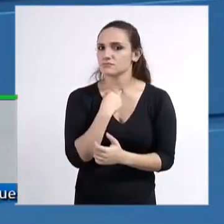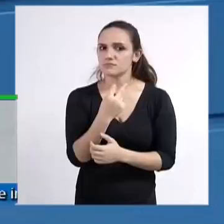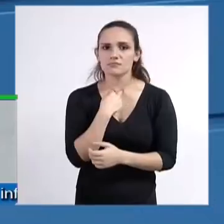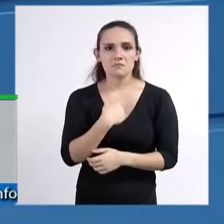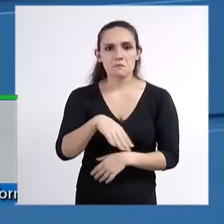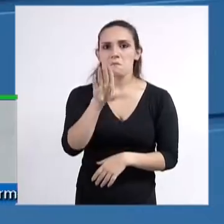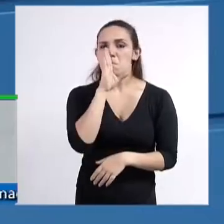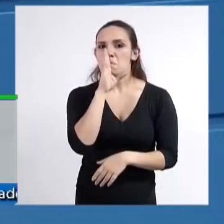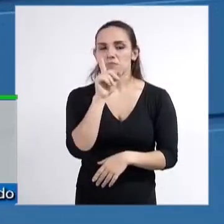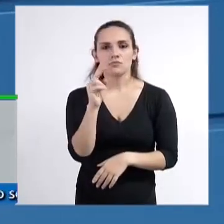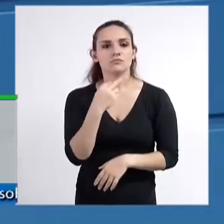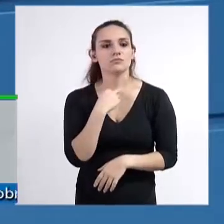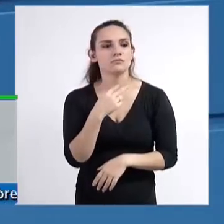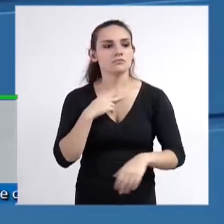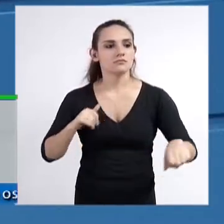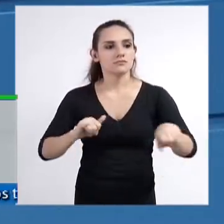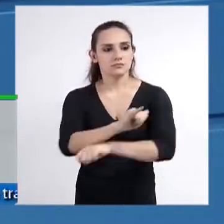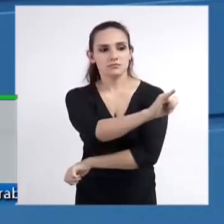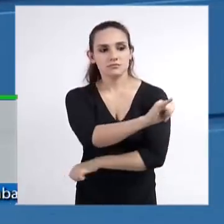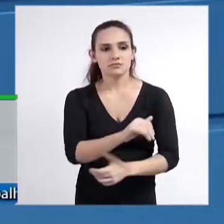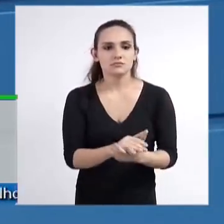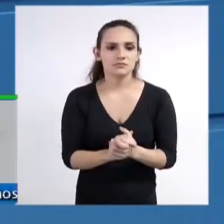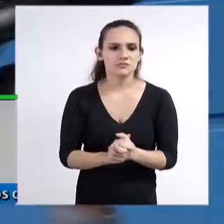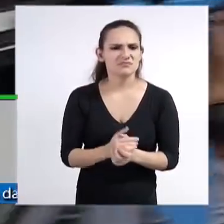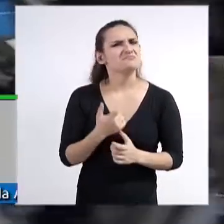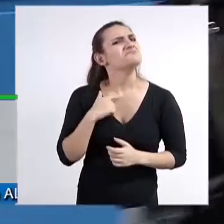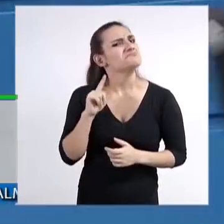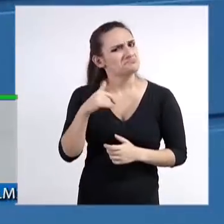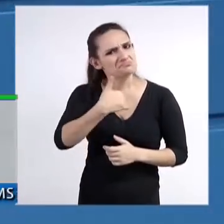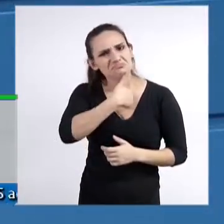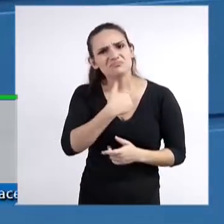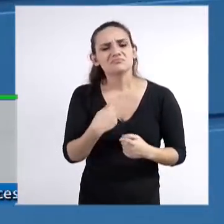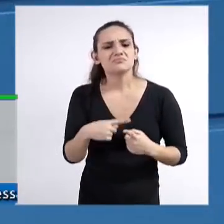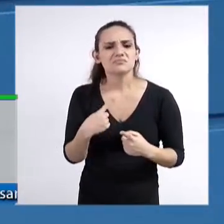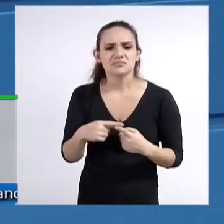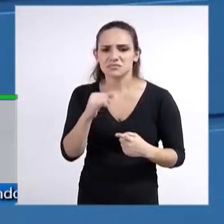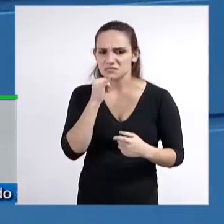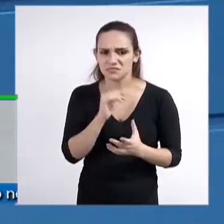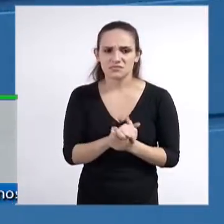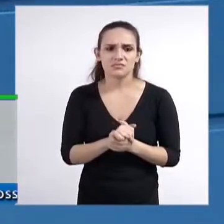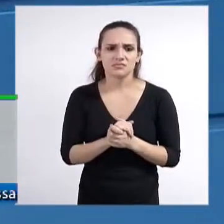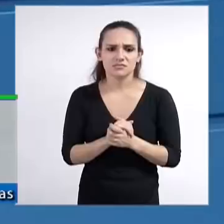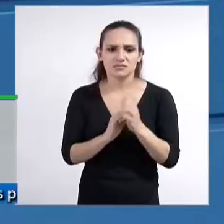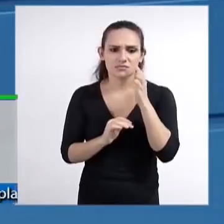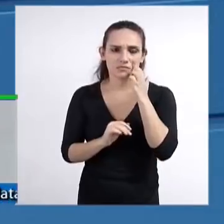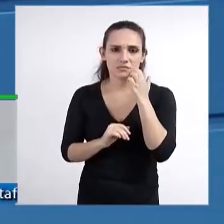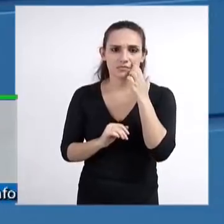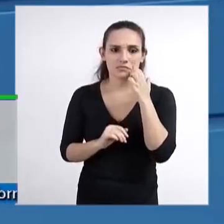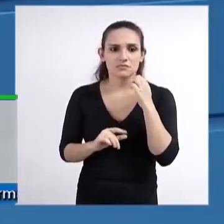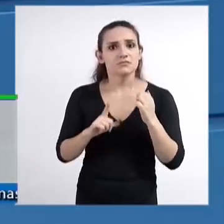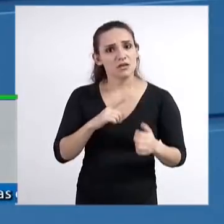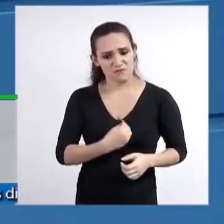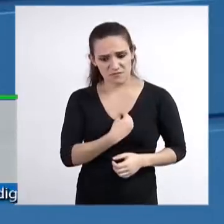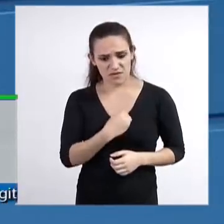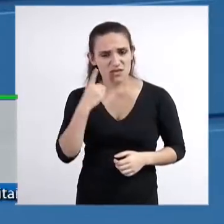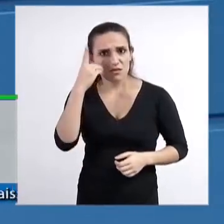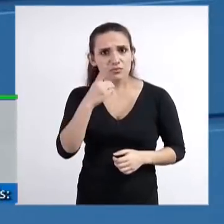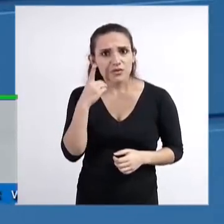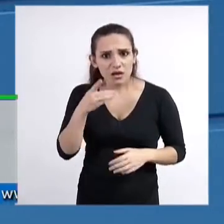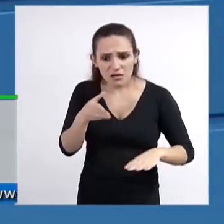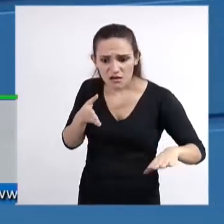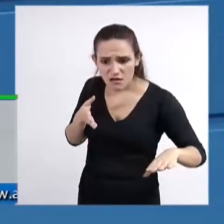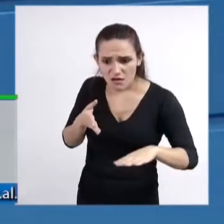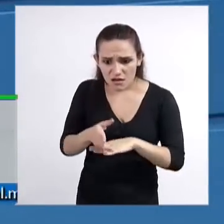pode ficar ausente a esse debate. E acho lamentável que, estando no plenário da OAB, parlamentares como